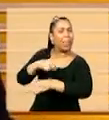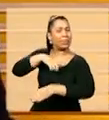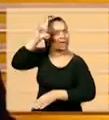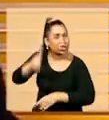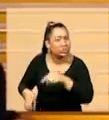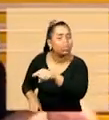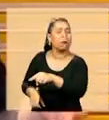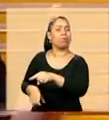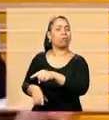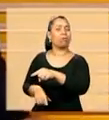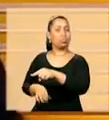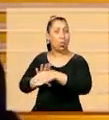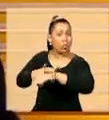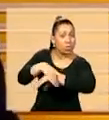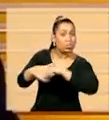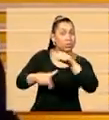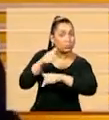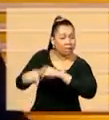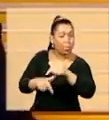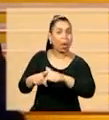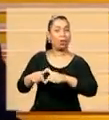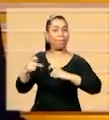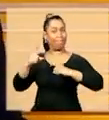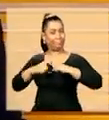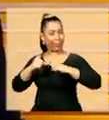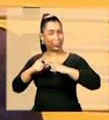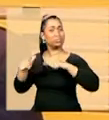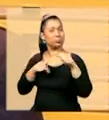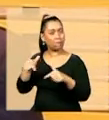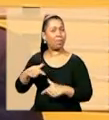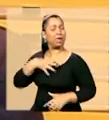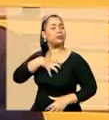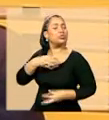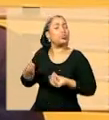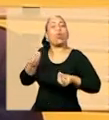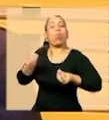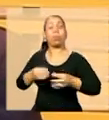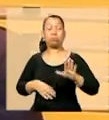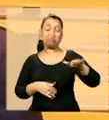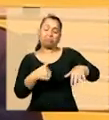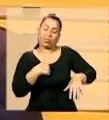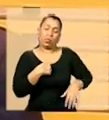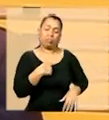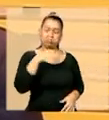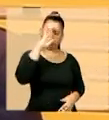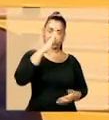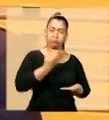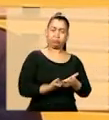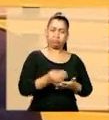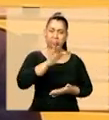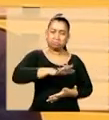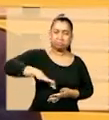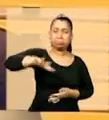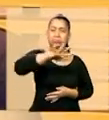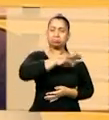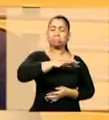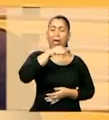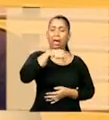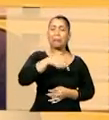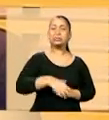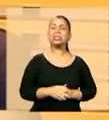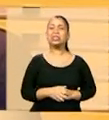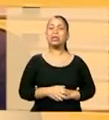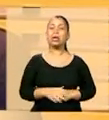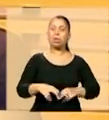têm direitos com relação à segurança do trabalho, à medicina do trabalho? Como que você sente isso? Eu acredito que na nossa região, até pela